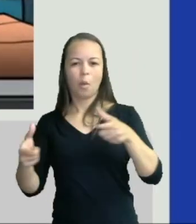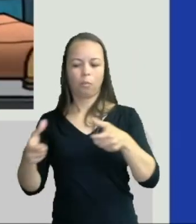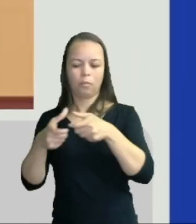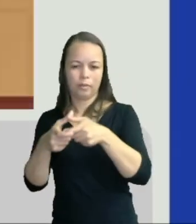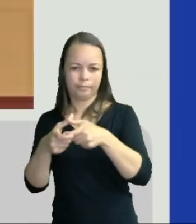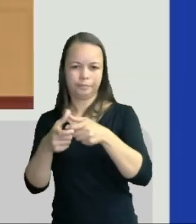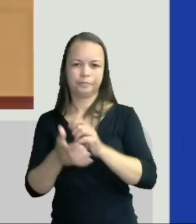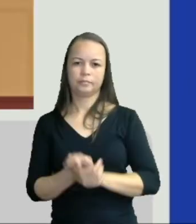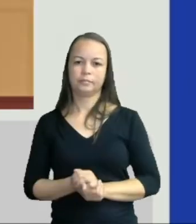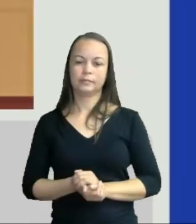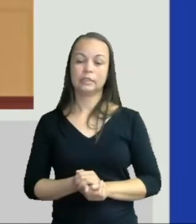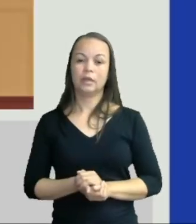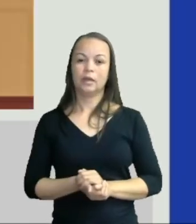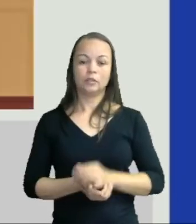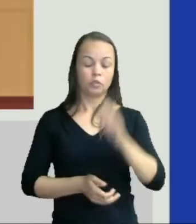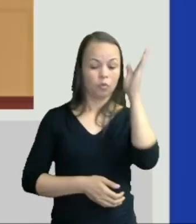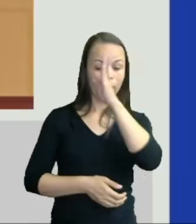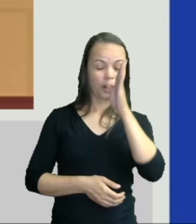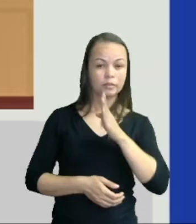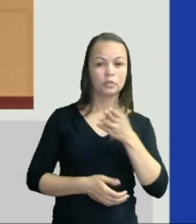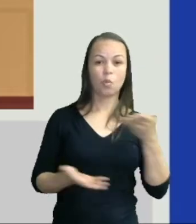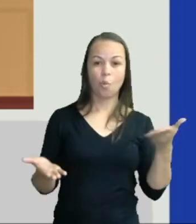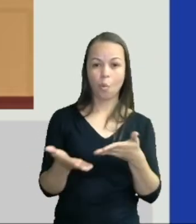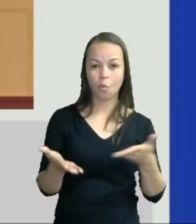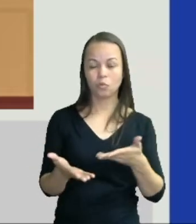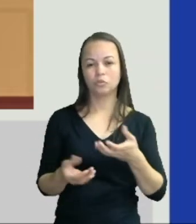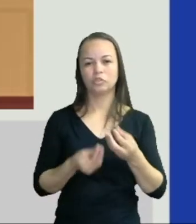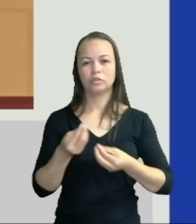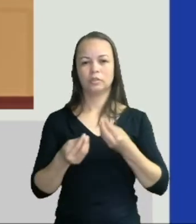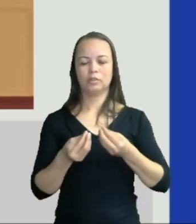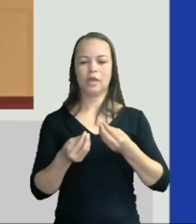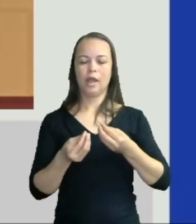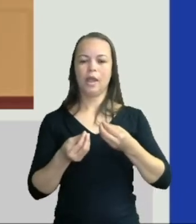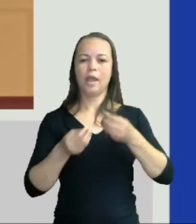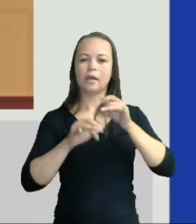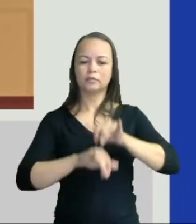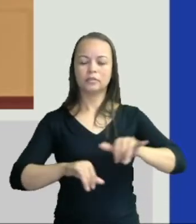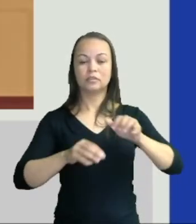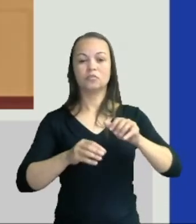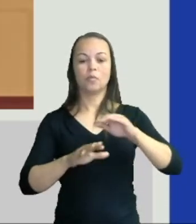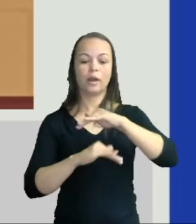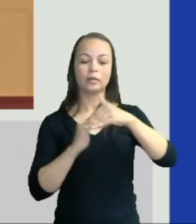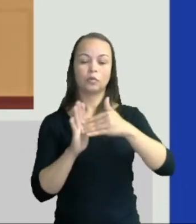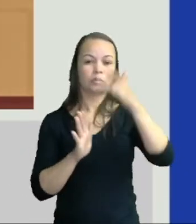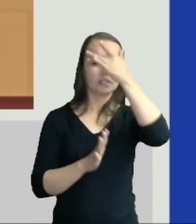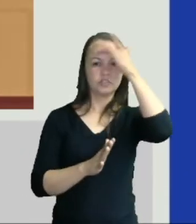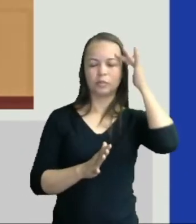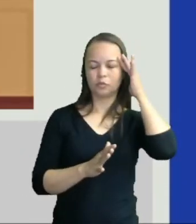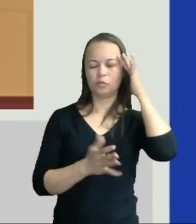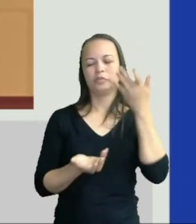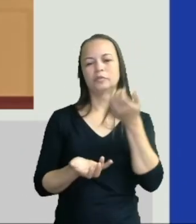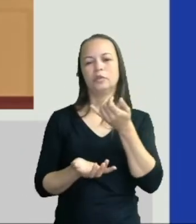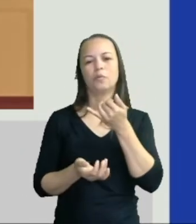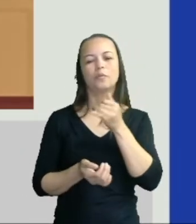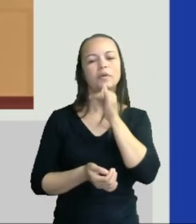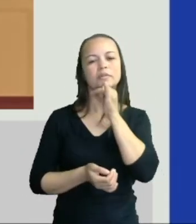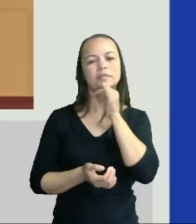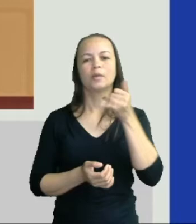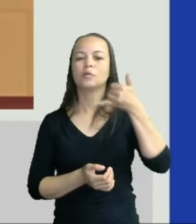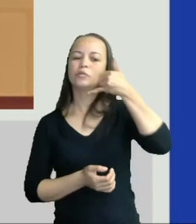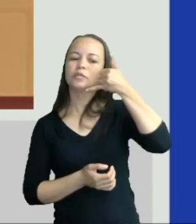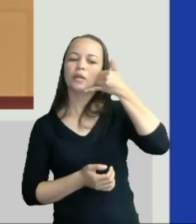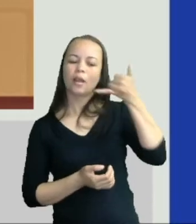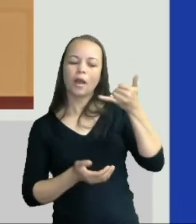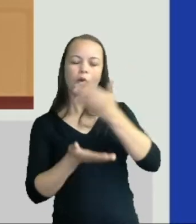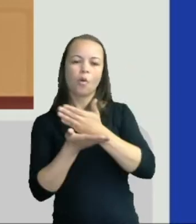XIX. Naquela época, só um número muito pequeno de pessoas podia ter acesso a essa inovação. Em geral, é isso